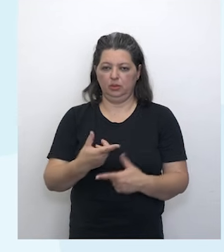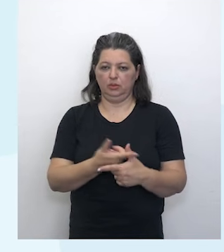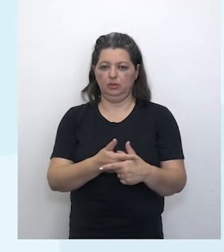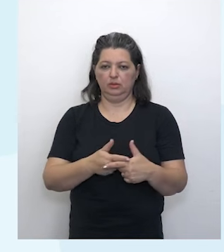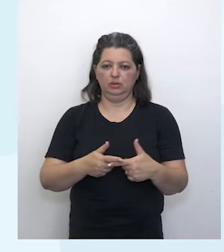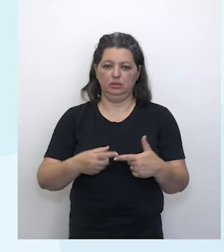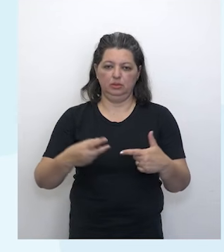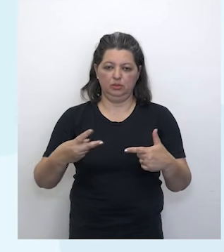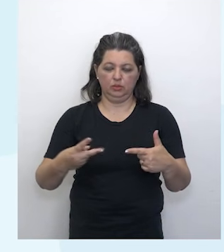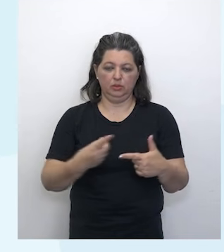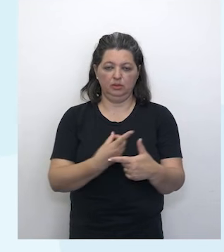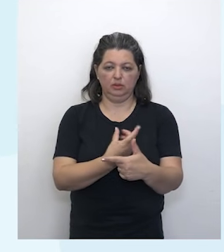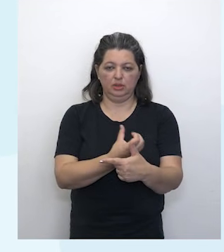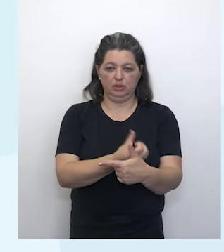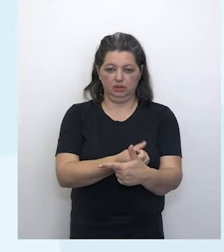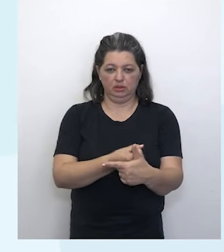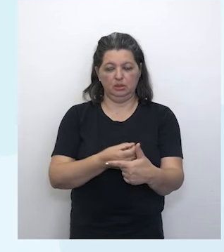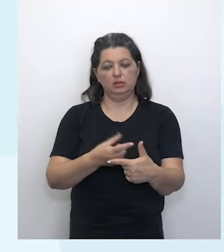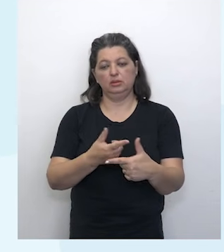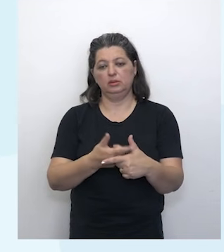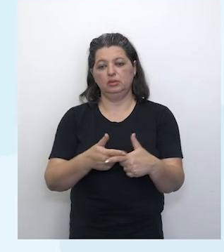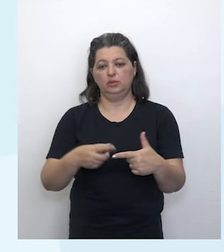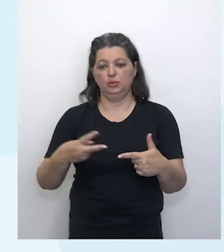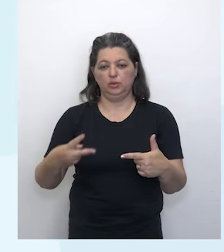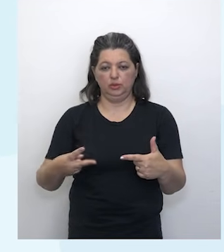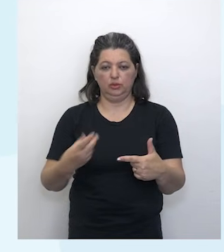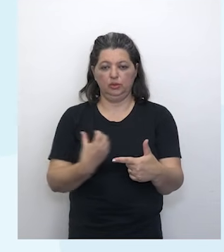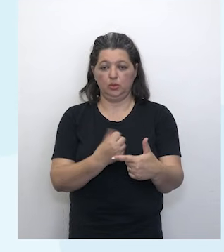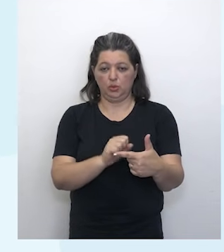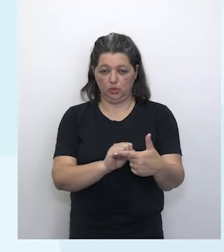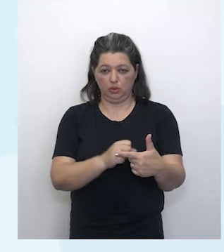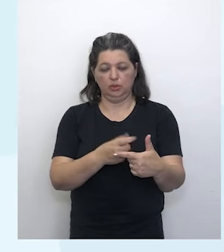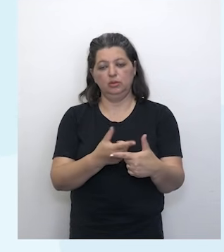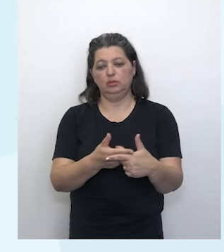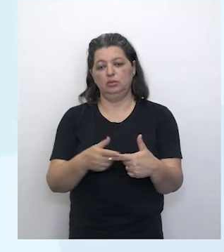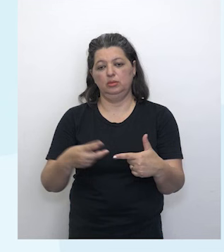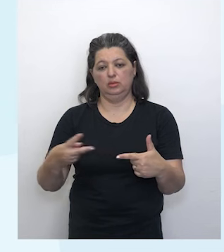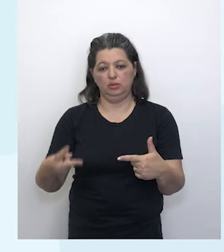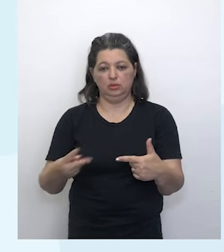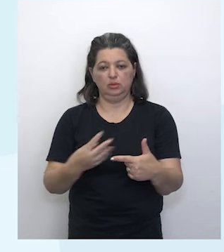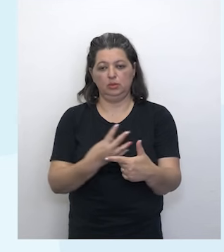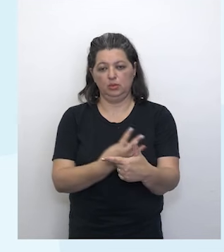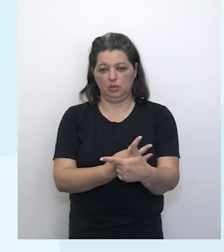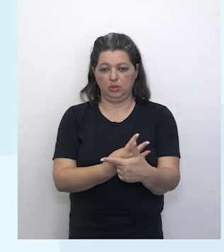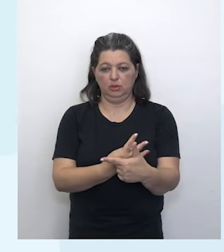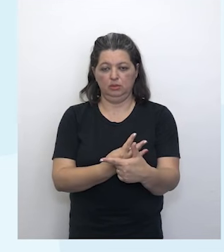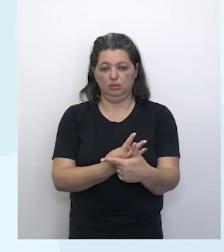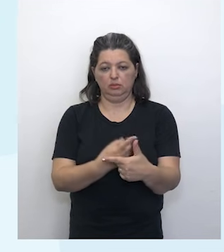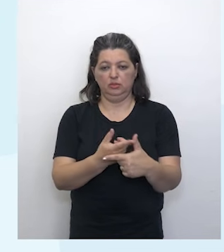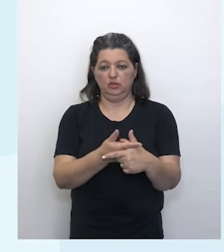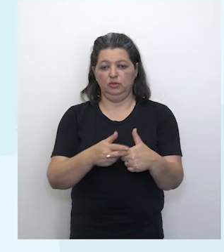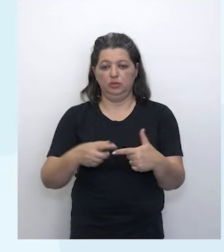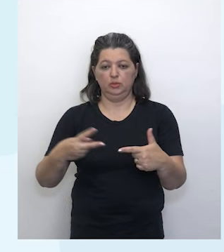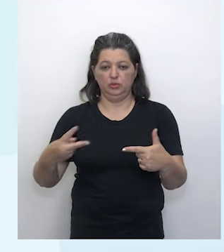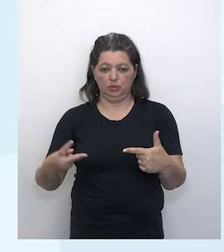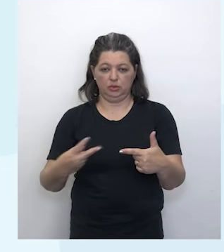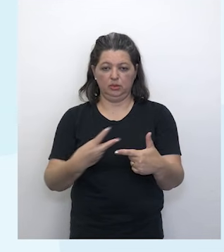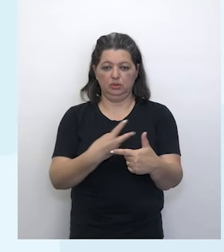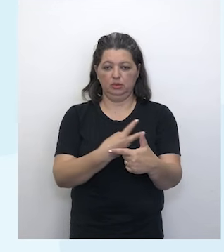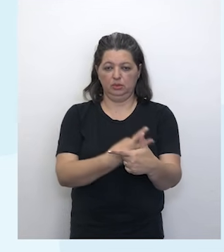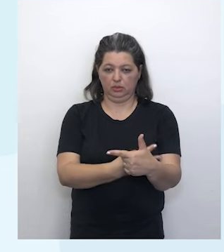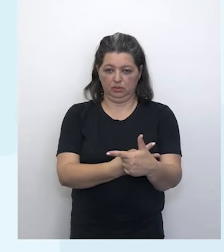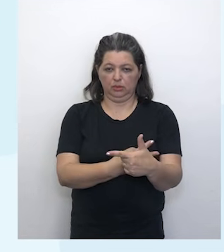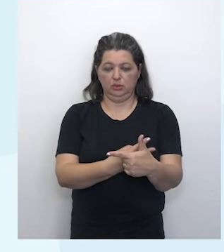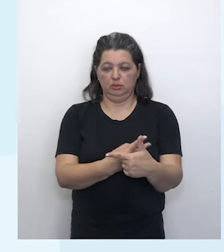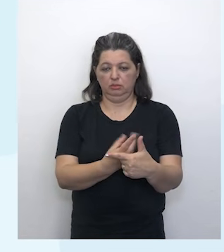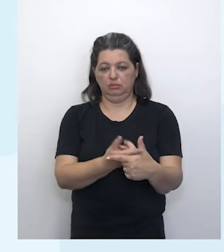2, 16. Que dá por 2, que dá 8. Que dá por 2, que dá 4. Dividido por 2, 2. Dividido